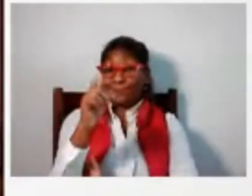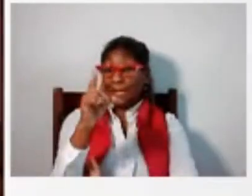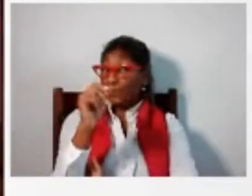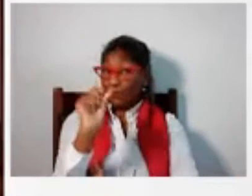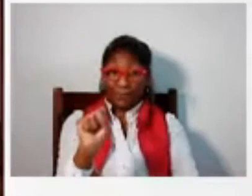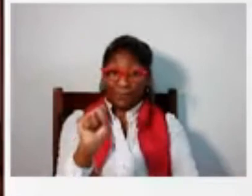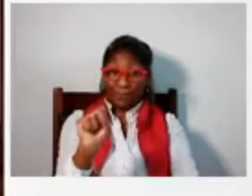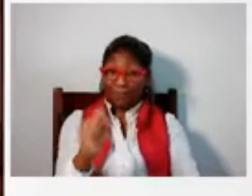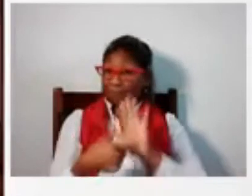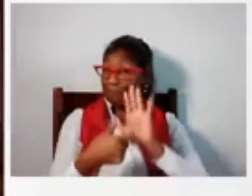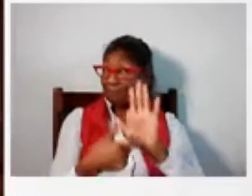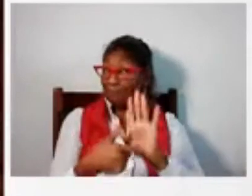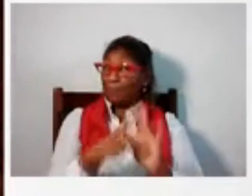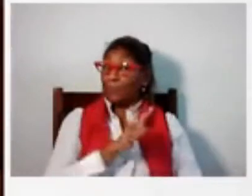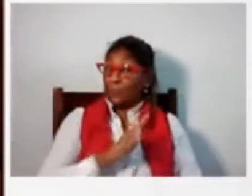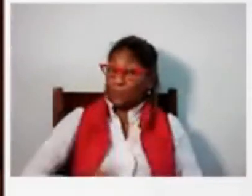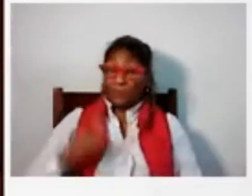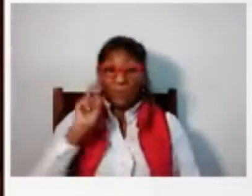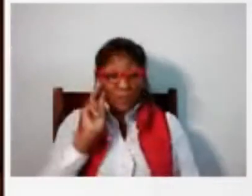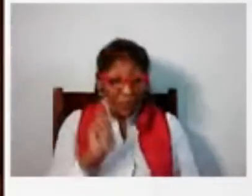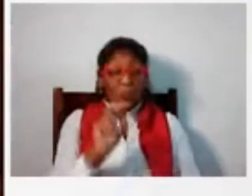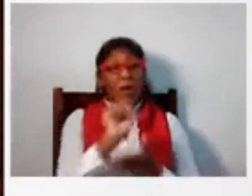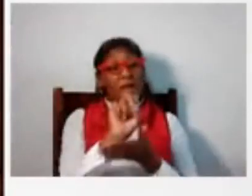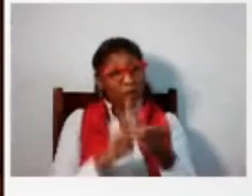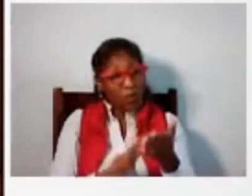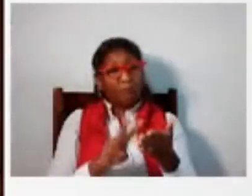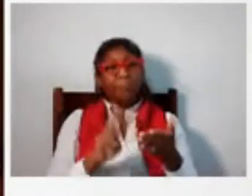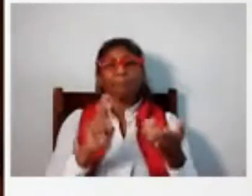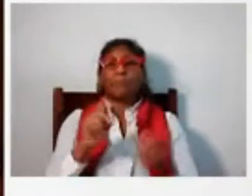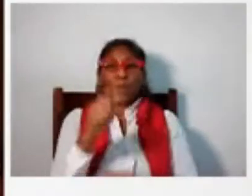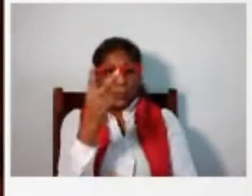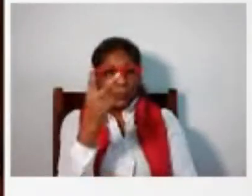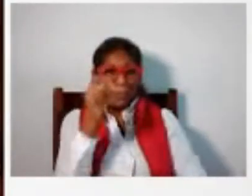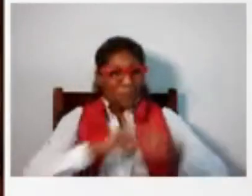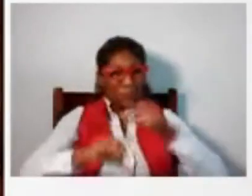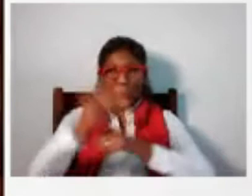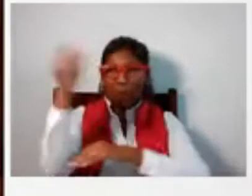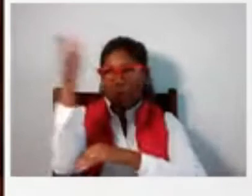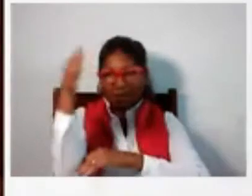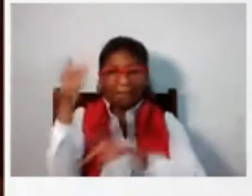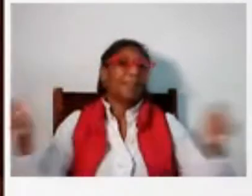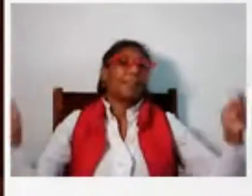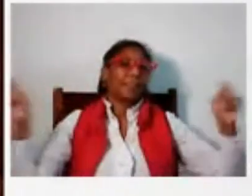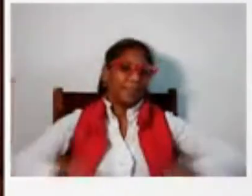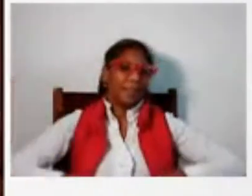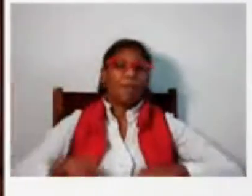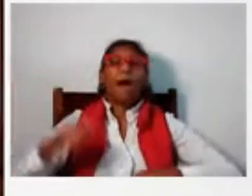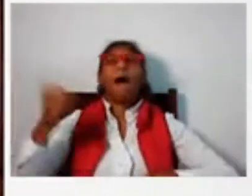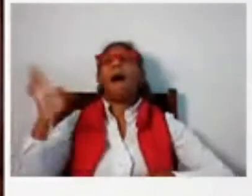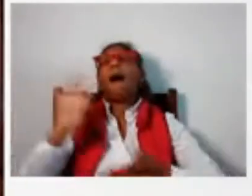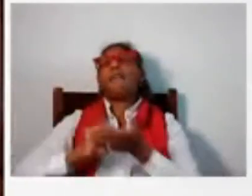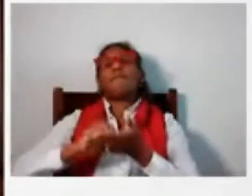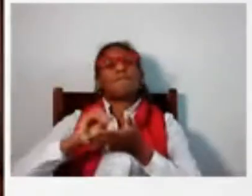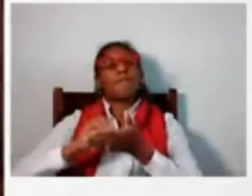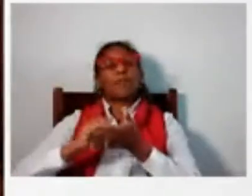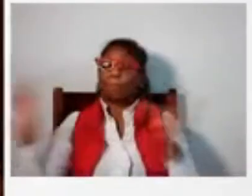não é intransigente, analisou a situação das regiões, tanto é que 2 delas houve condições de, compreendendo os dados, as